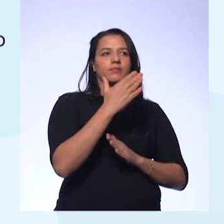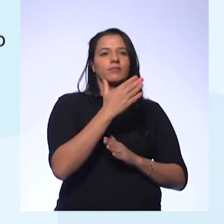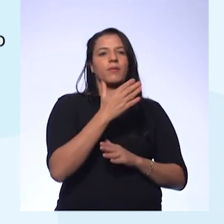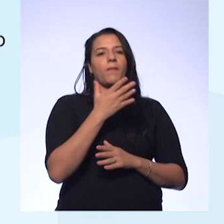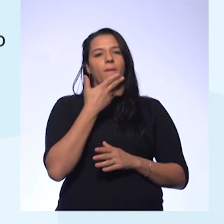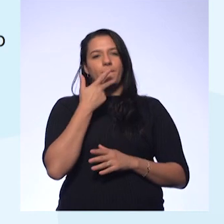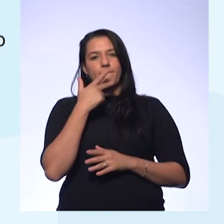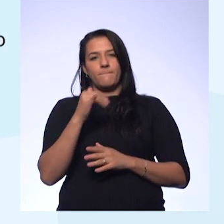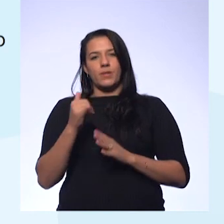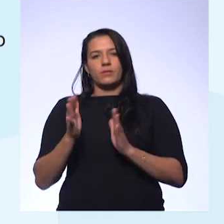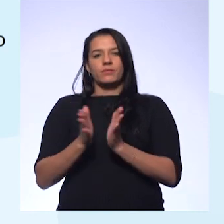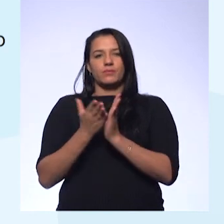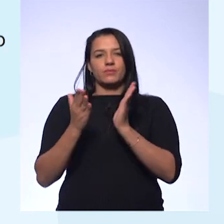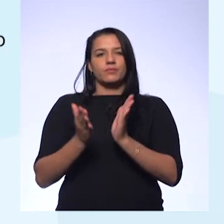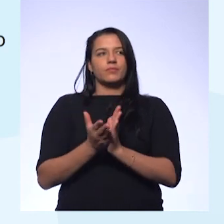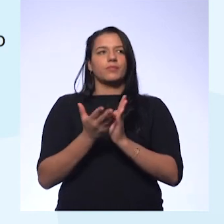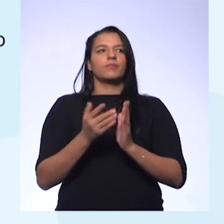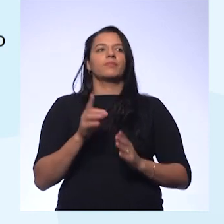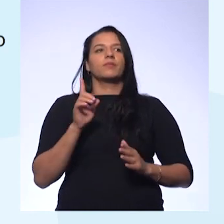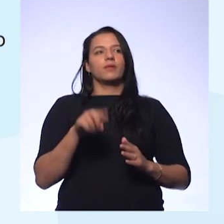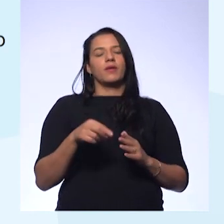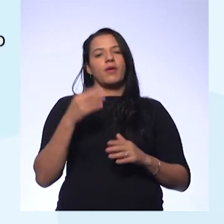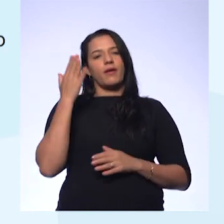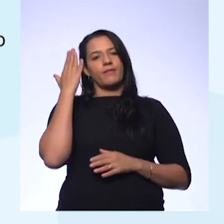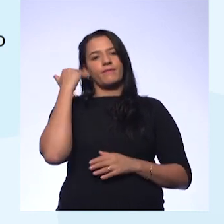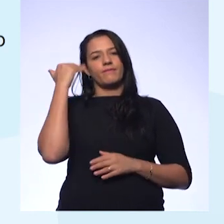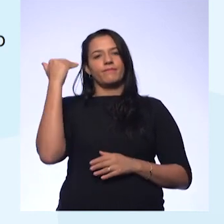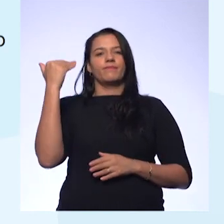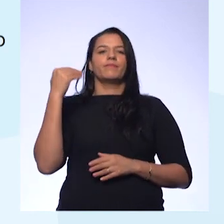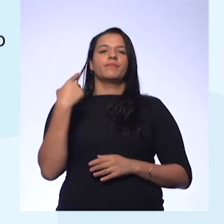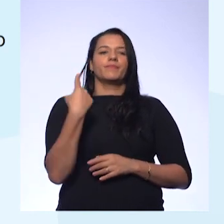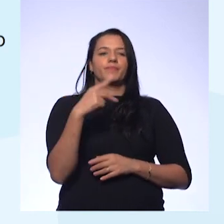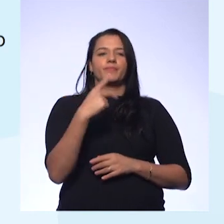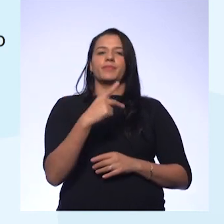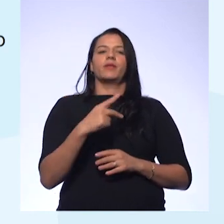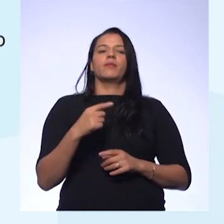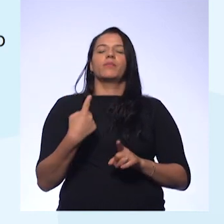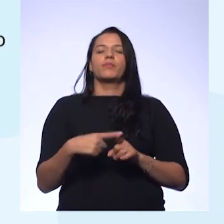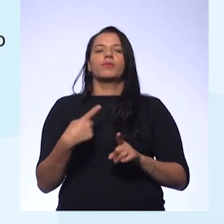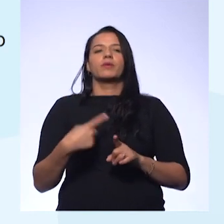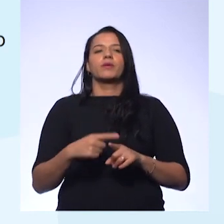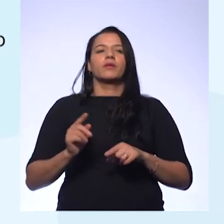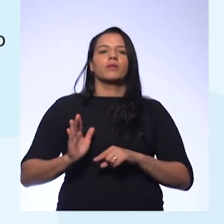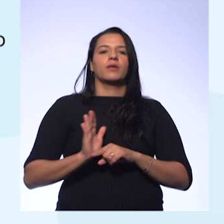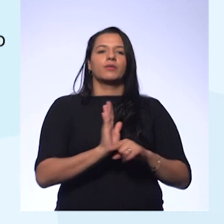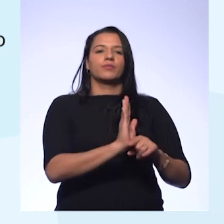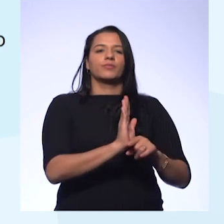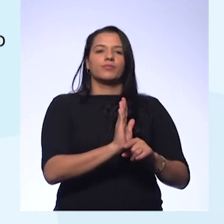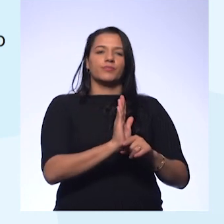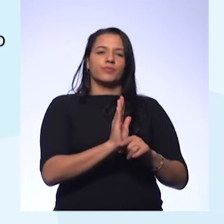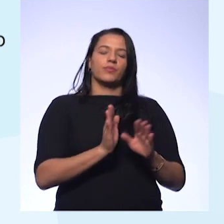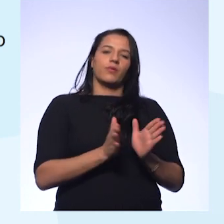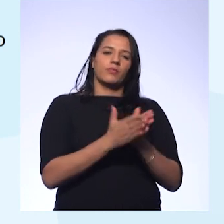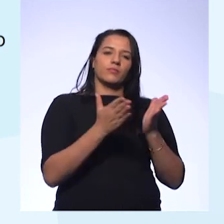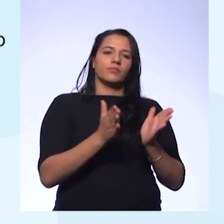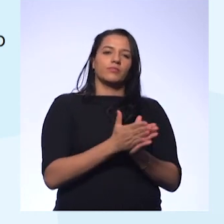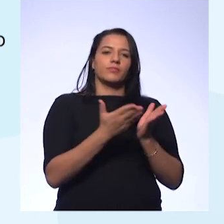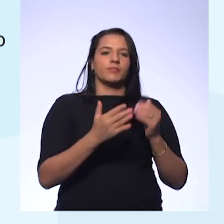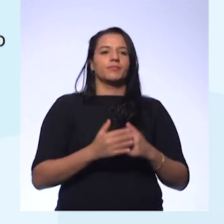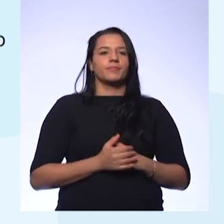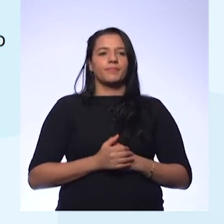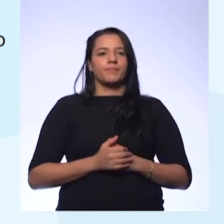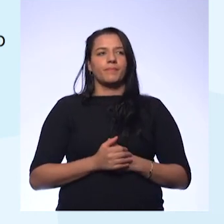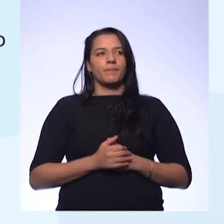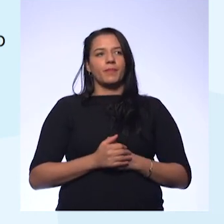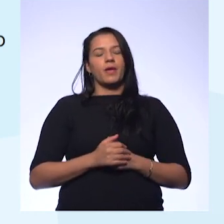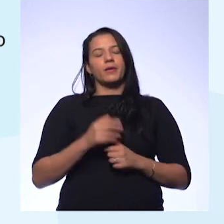dos pobres. Aí ele começa a desenhar essa fama para ele, né? Porque as pessoas se veem representadas nas suas questões e começam a